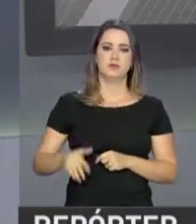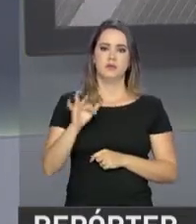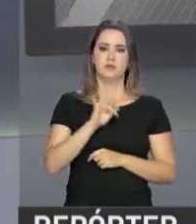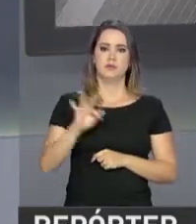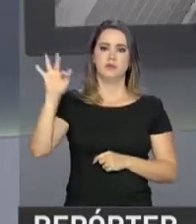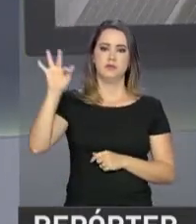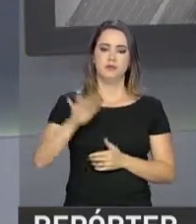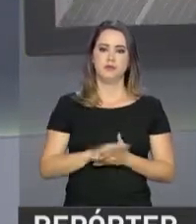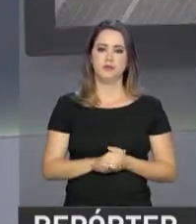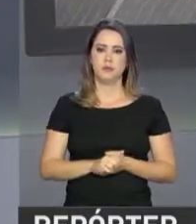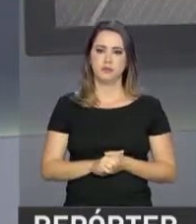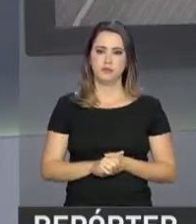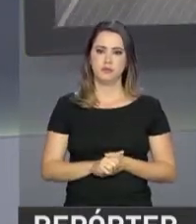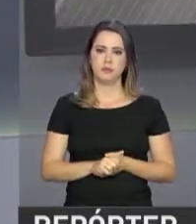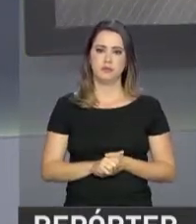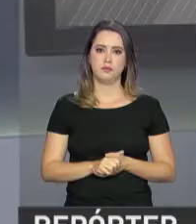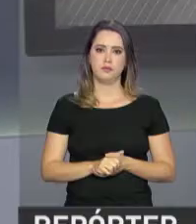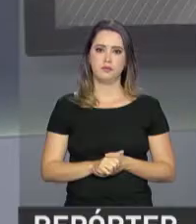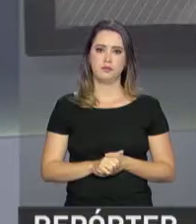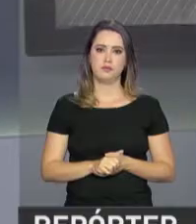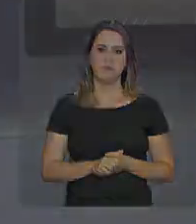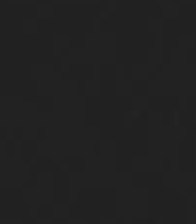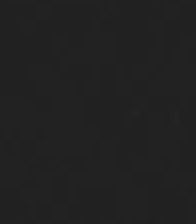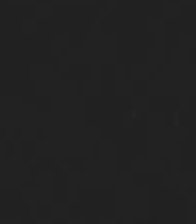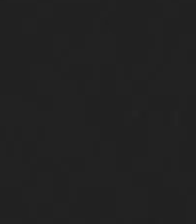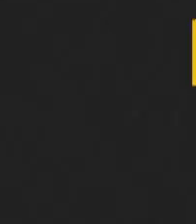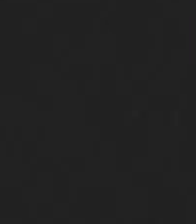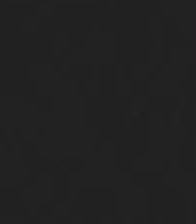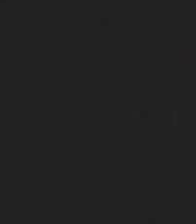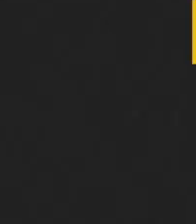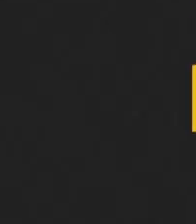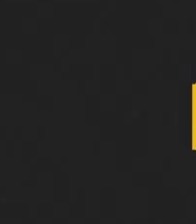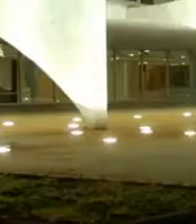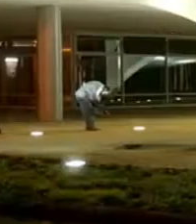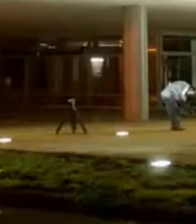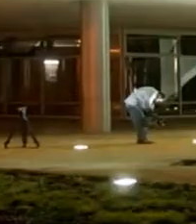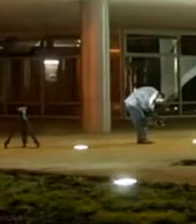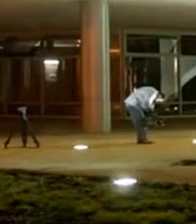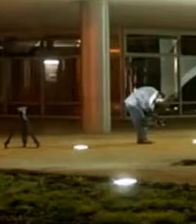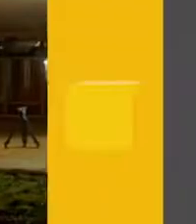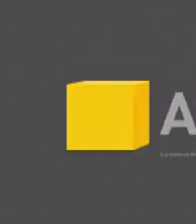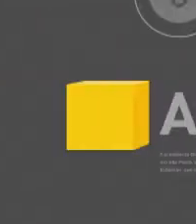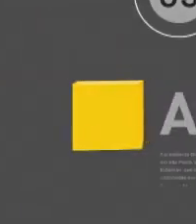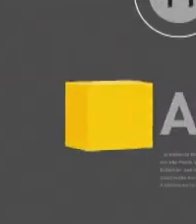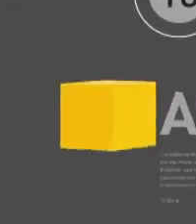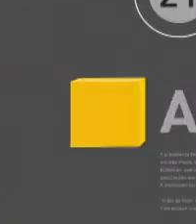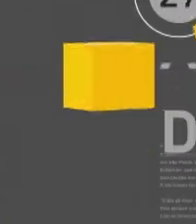na NBR, a TV do Governo Federal.